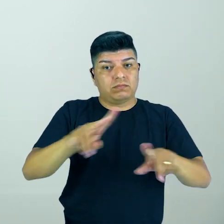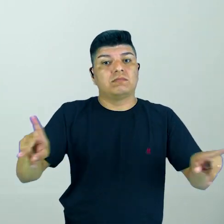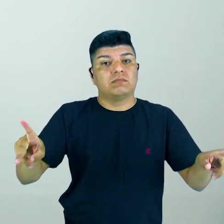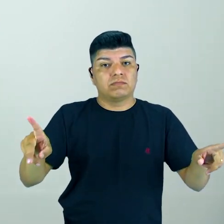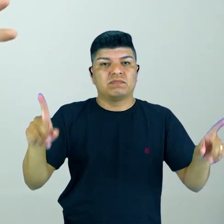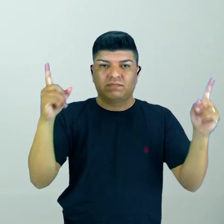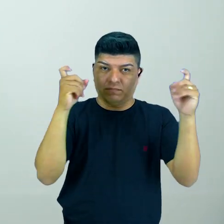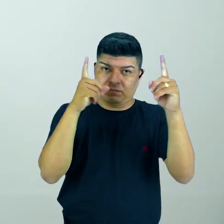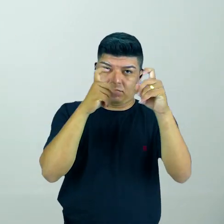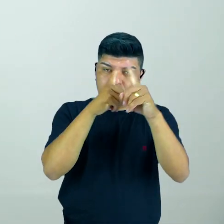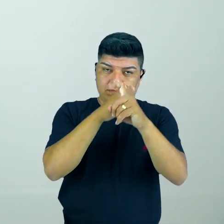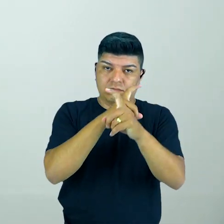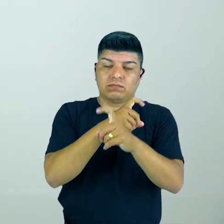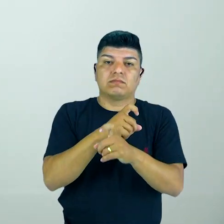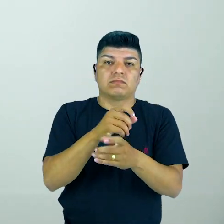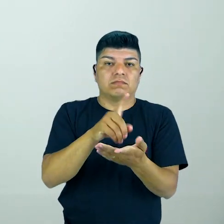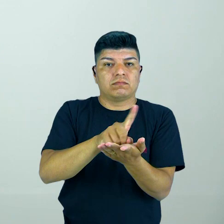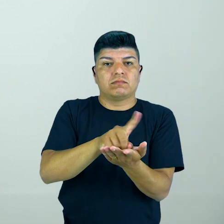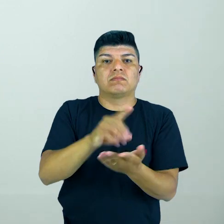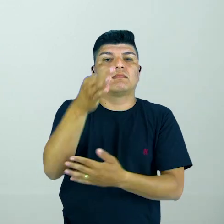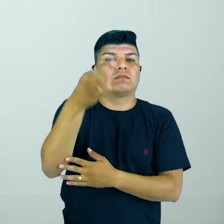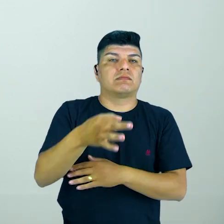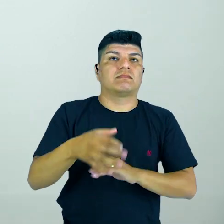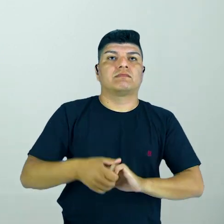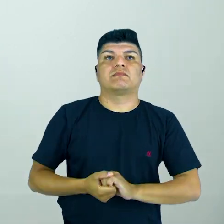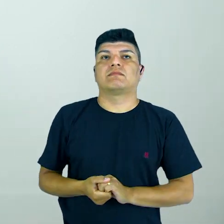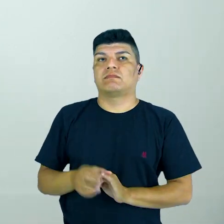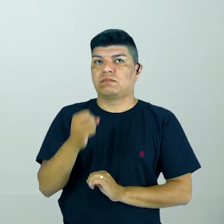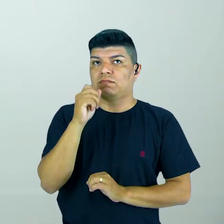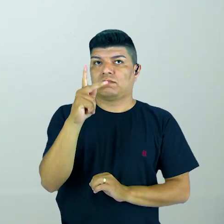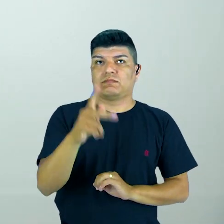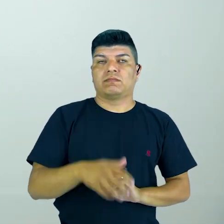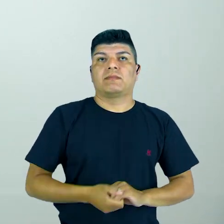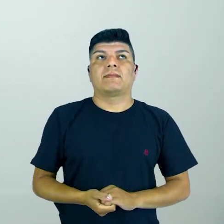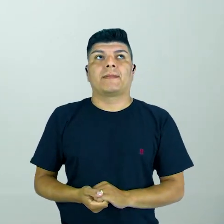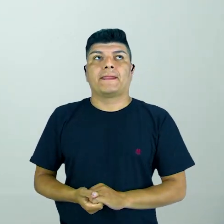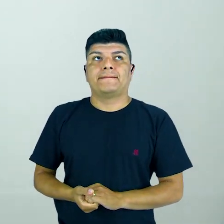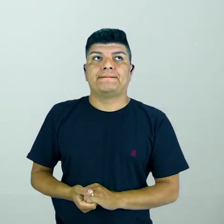você vai ter uma localização adequada de acordo com o Sol, tá, ok?